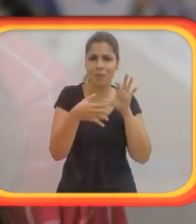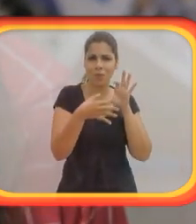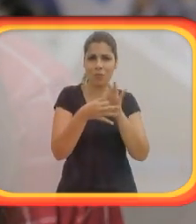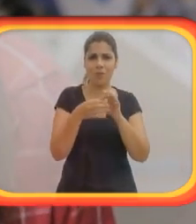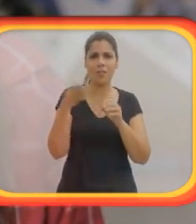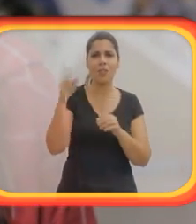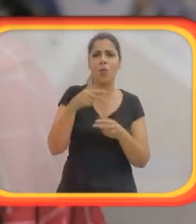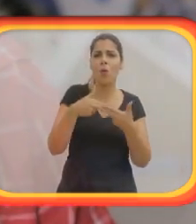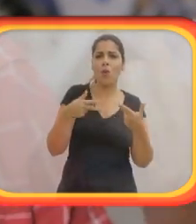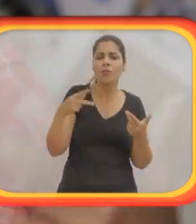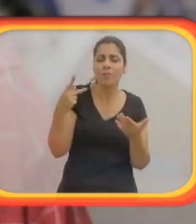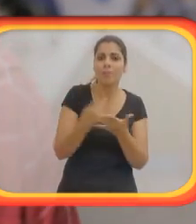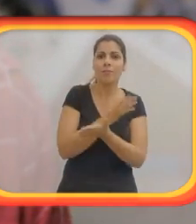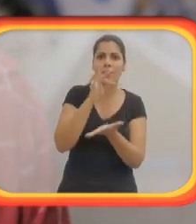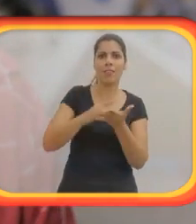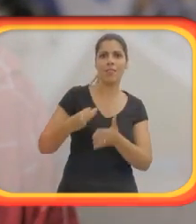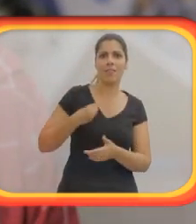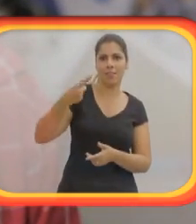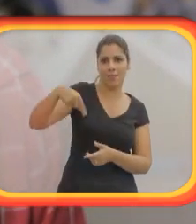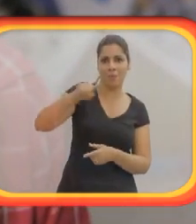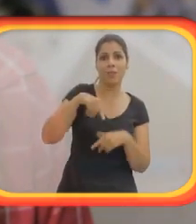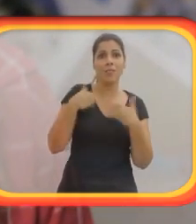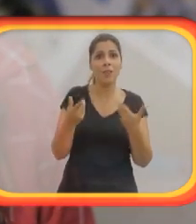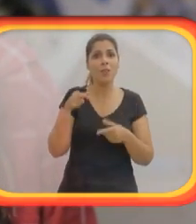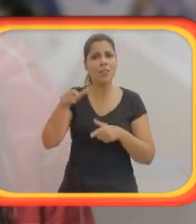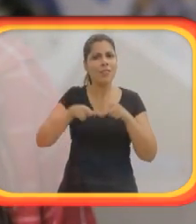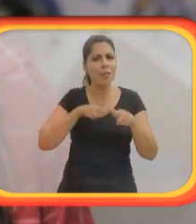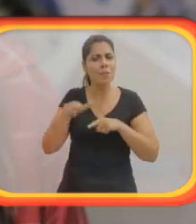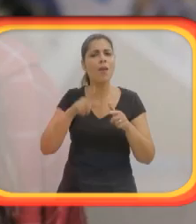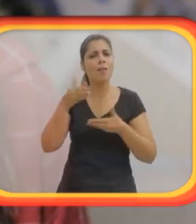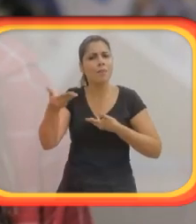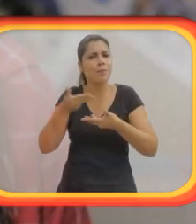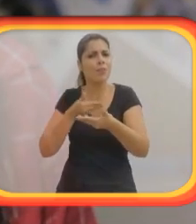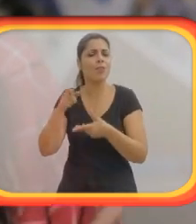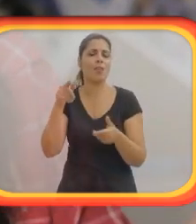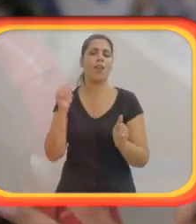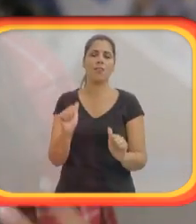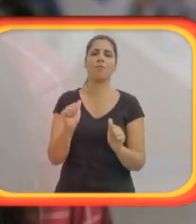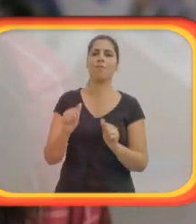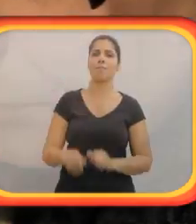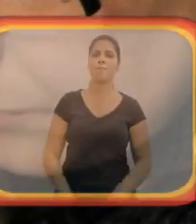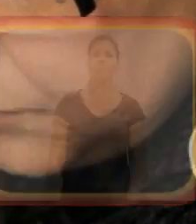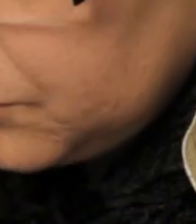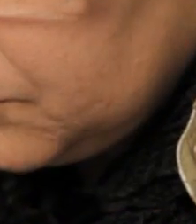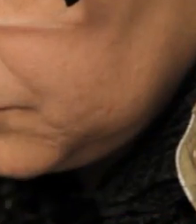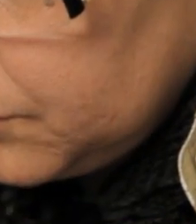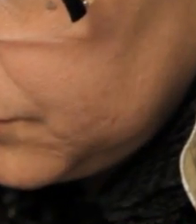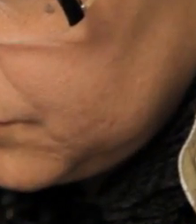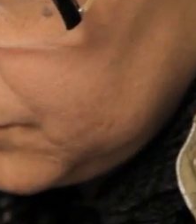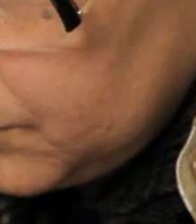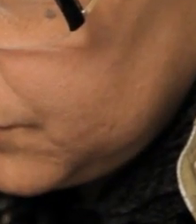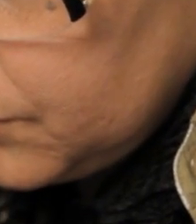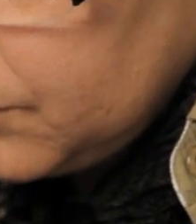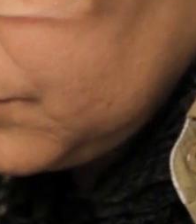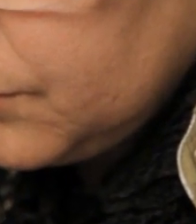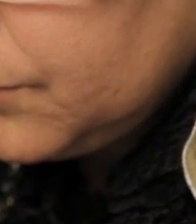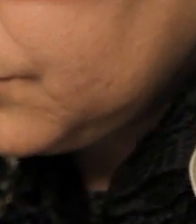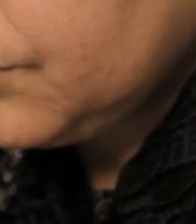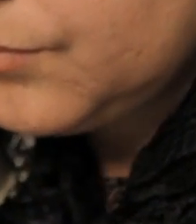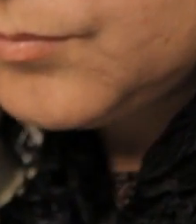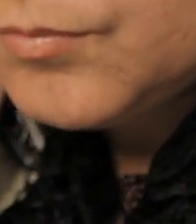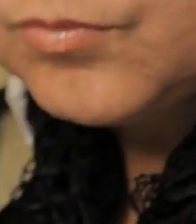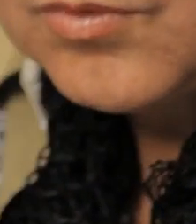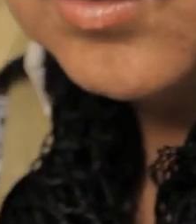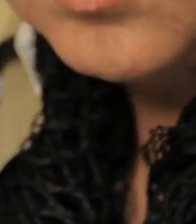material concreto, trazendo coisas para a realidade deles. Então esse trabalho de mediar que é feito assim. Mulher usando